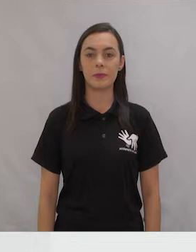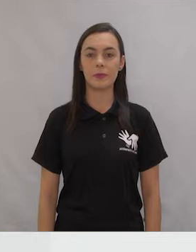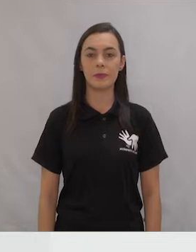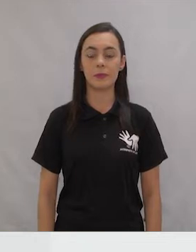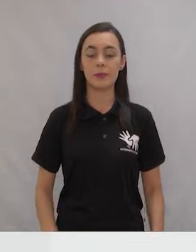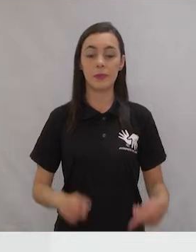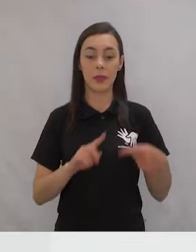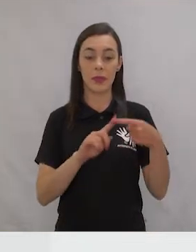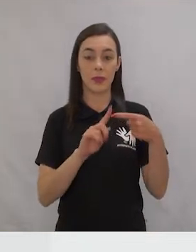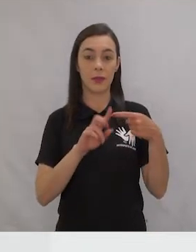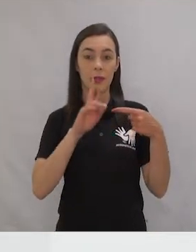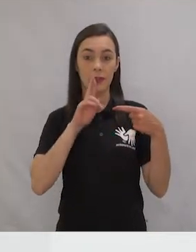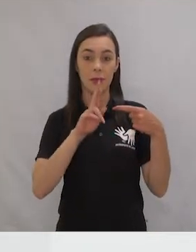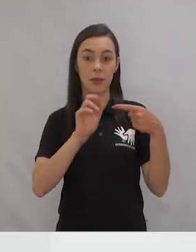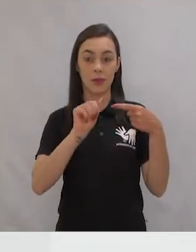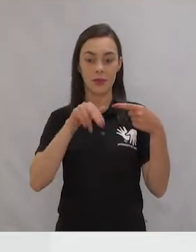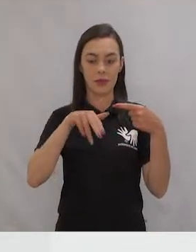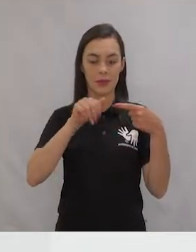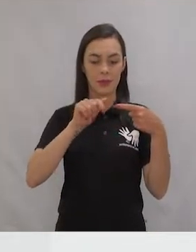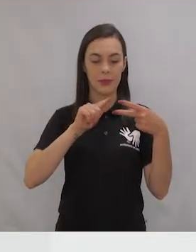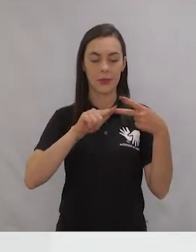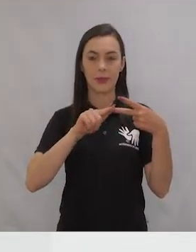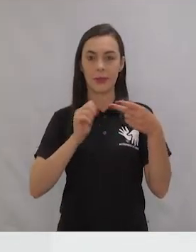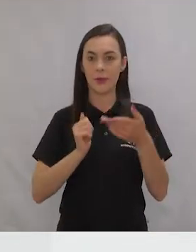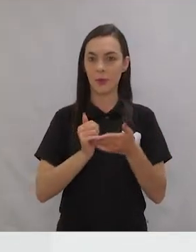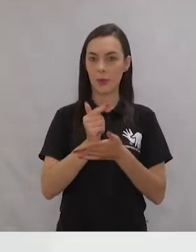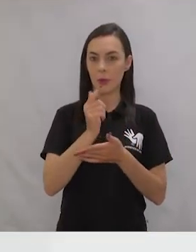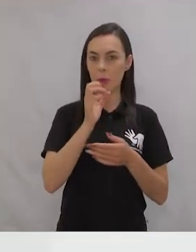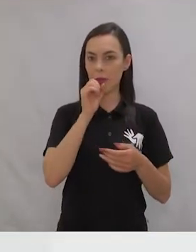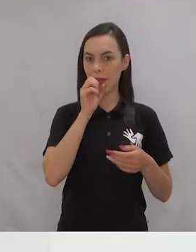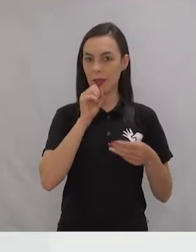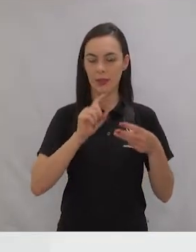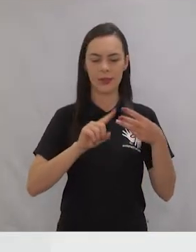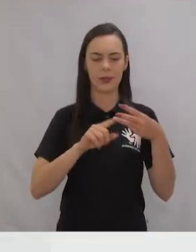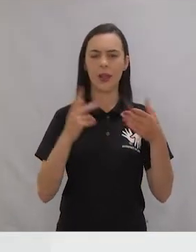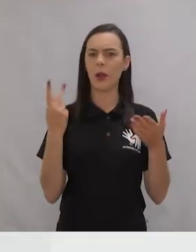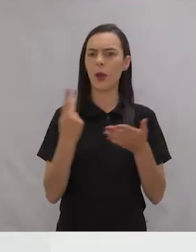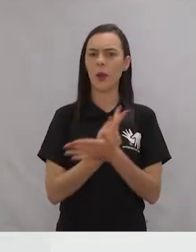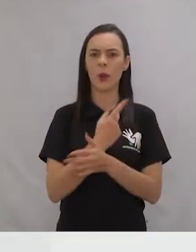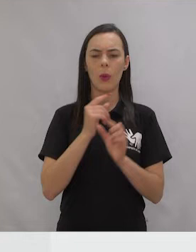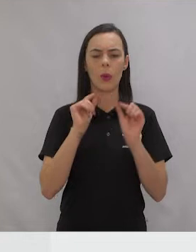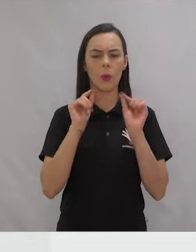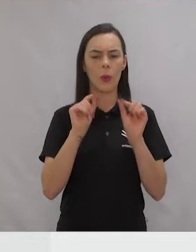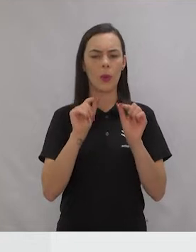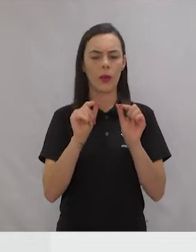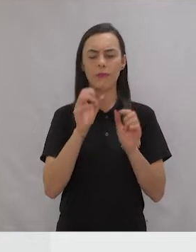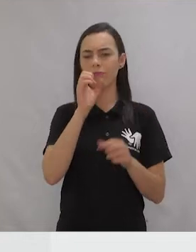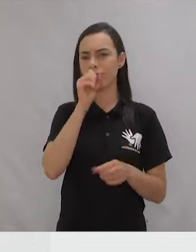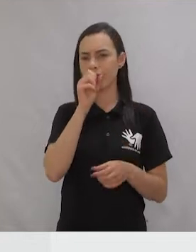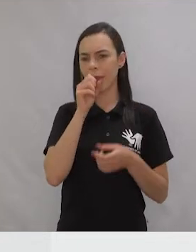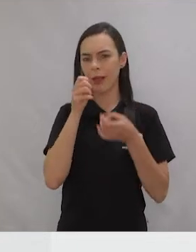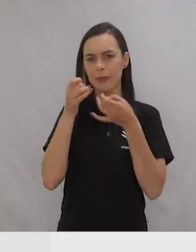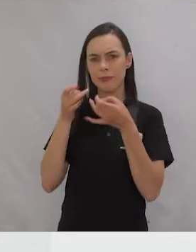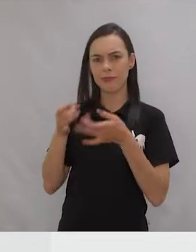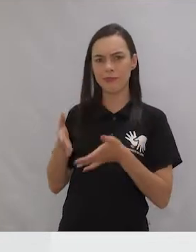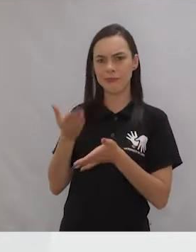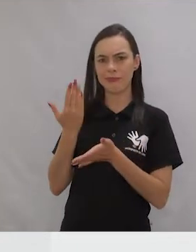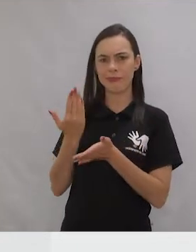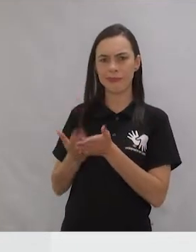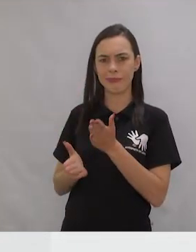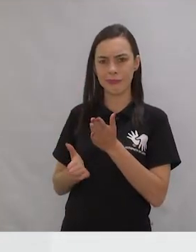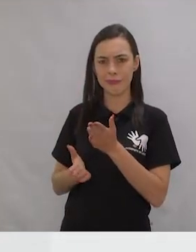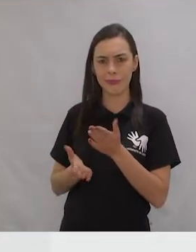sobre o quê? Compras de laranja. O que aconteceu? Derrubou a